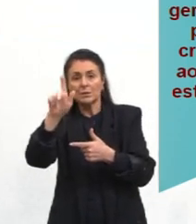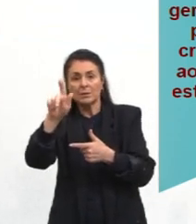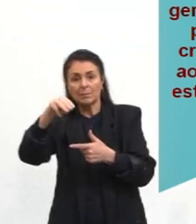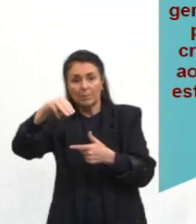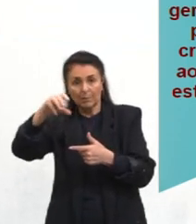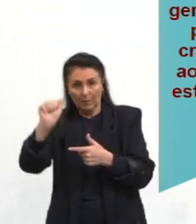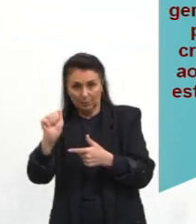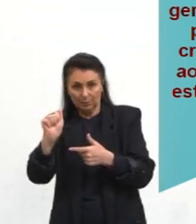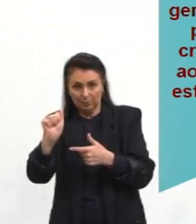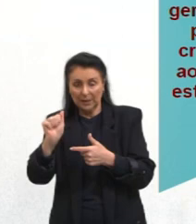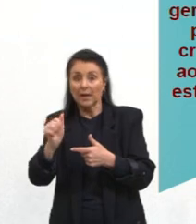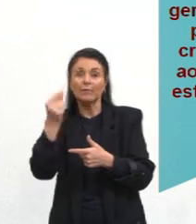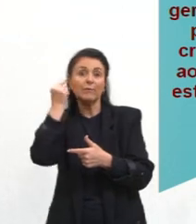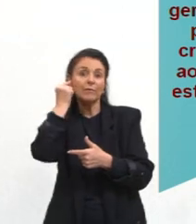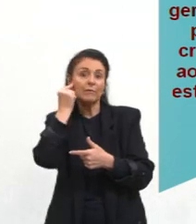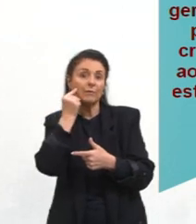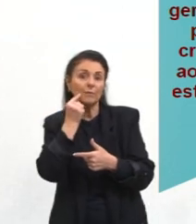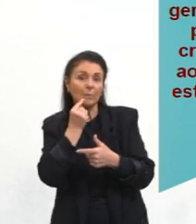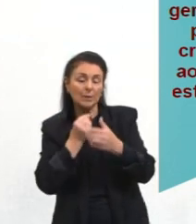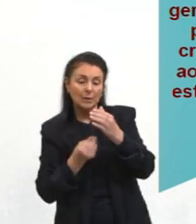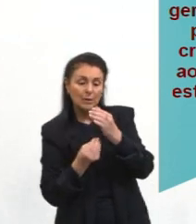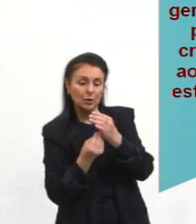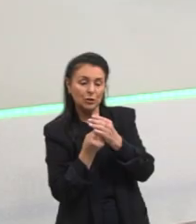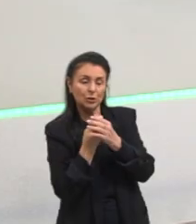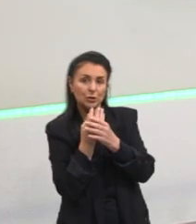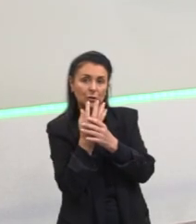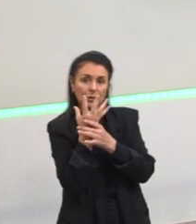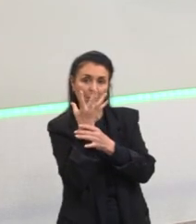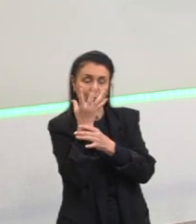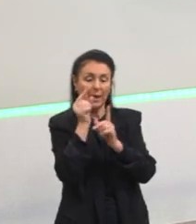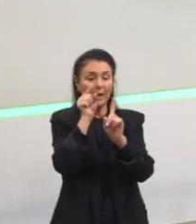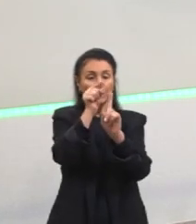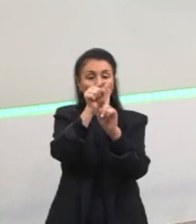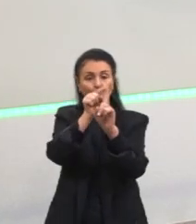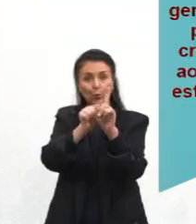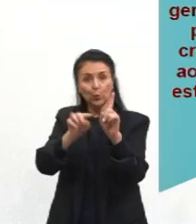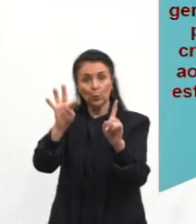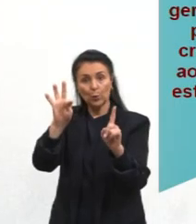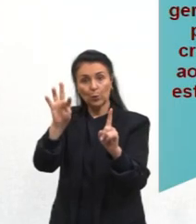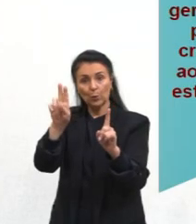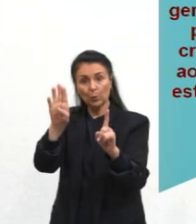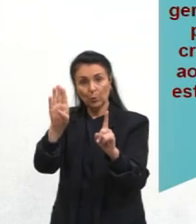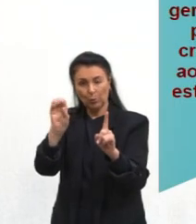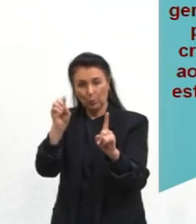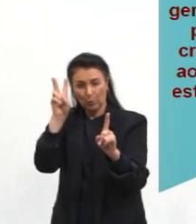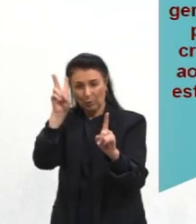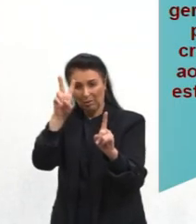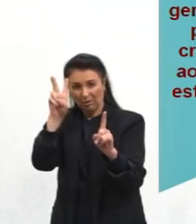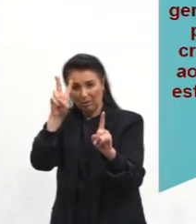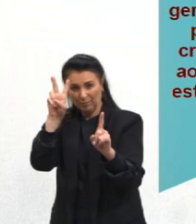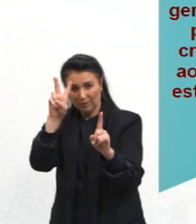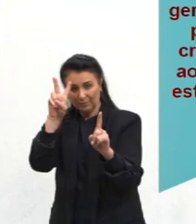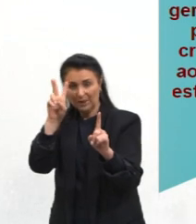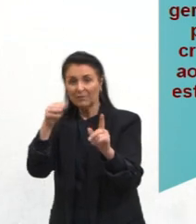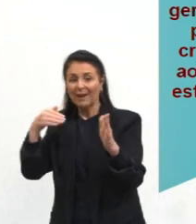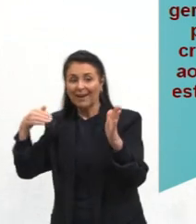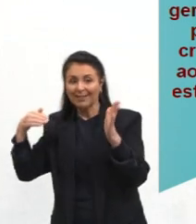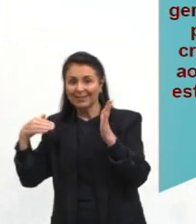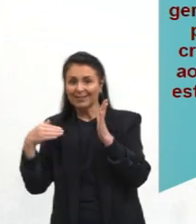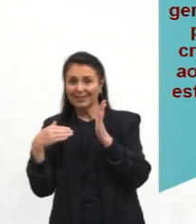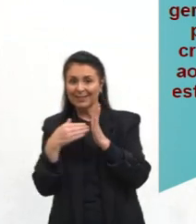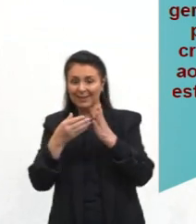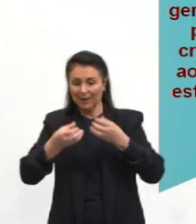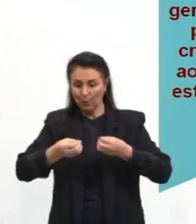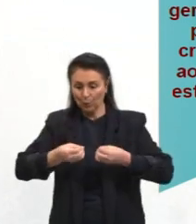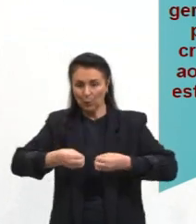germinar e o gerando o ali no tubo polínico que cresce e chega o ovário como eu mostrei